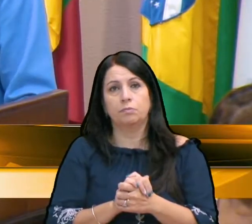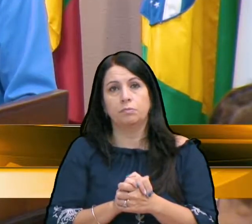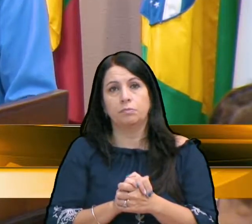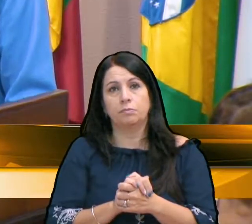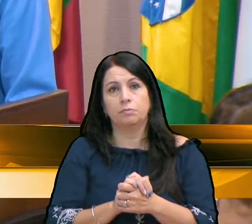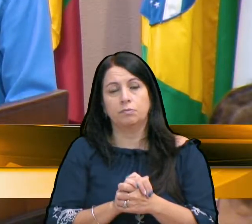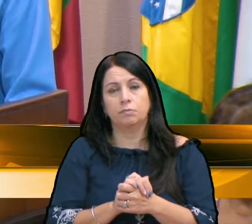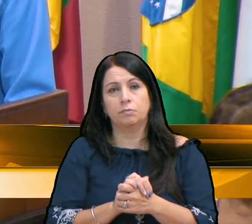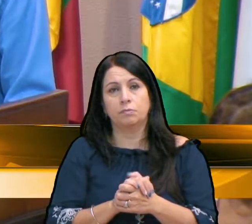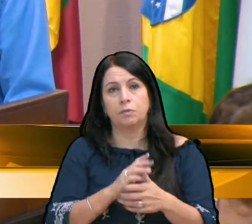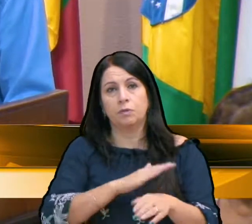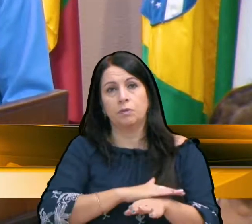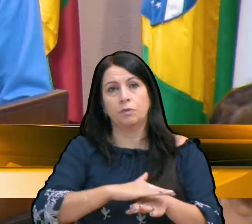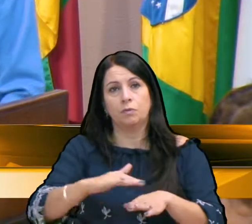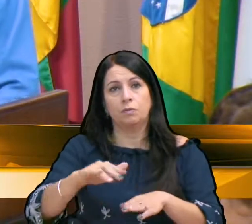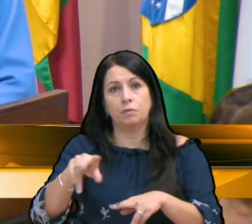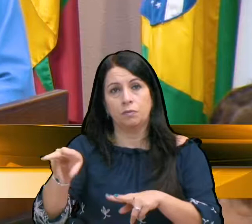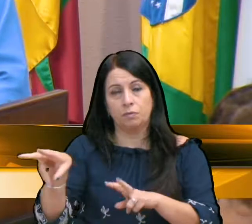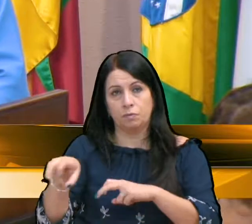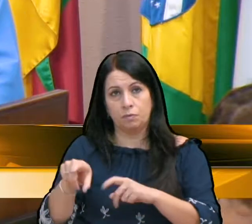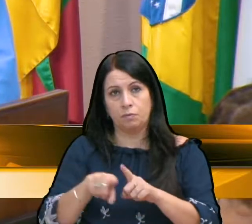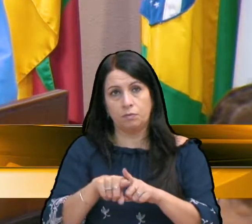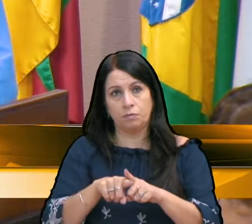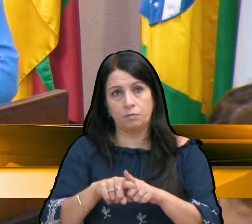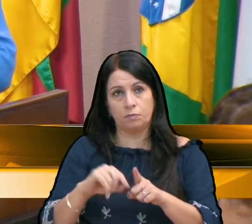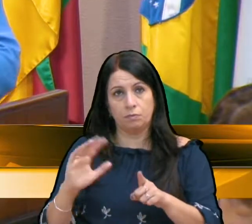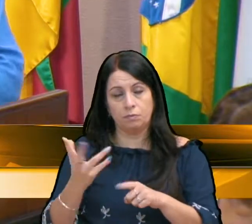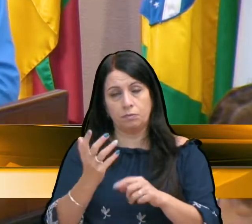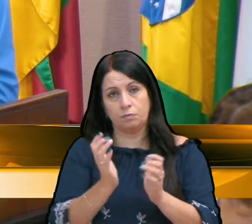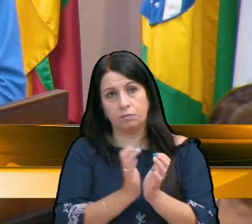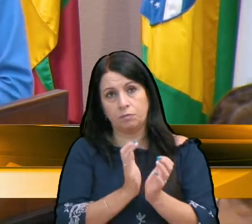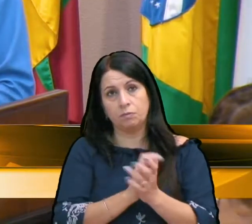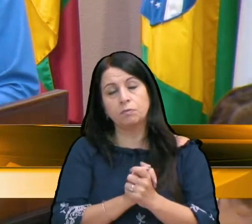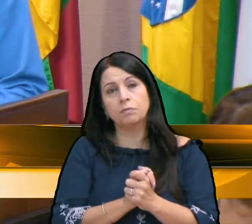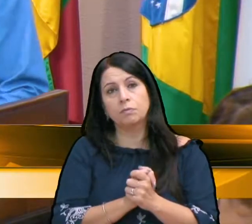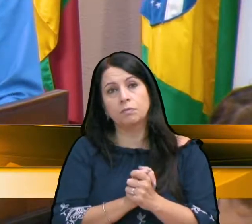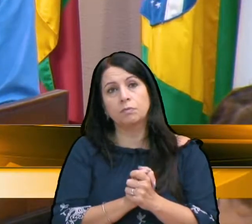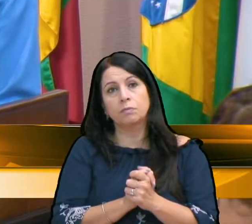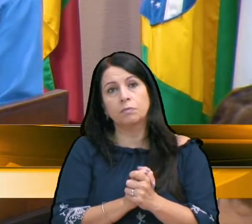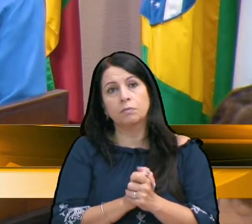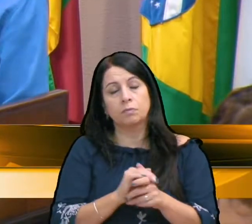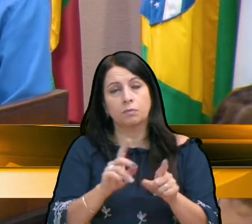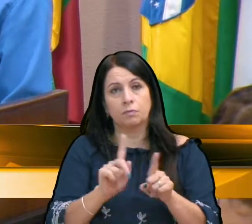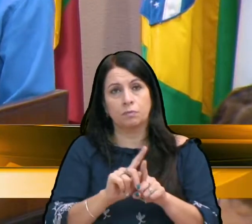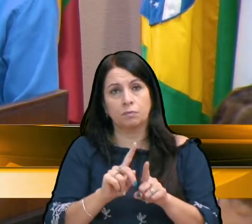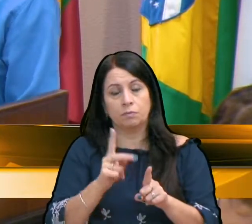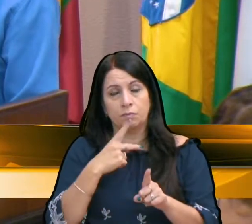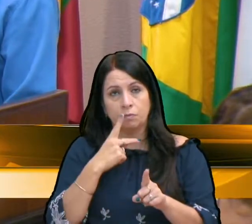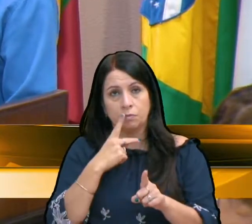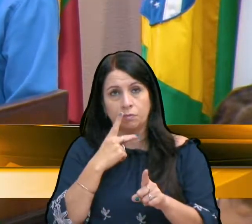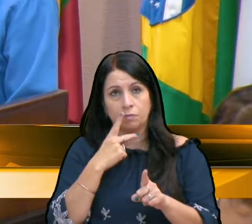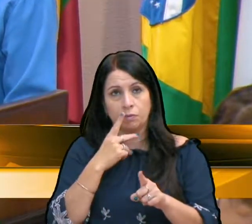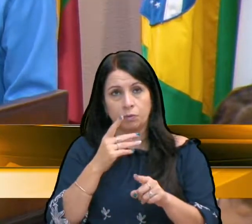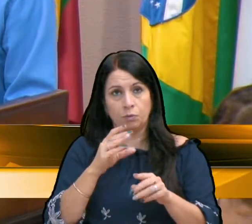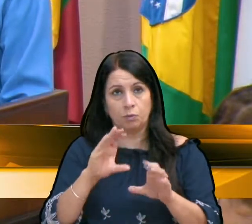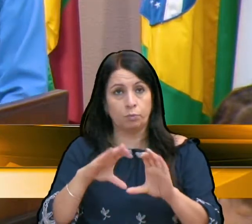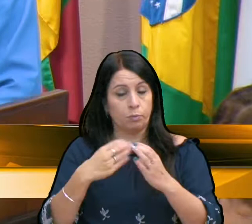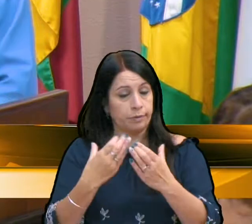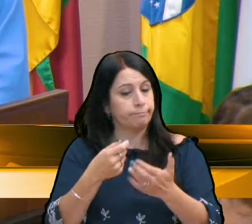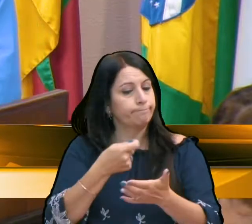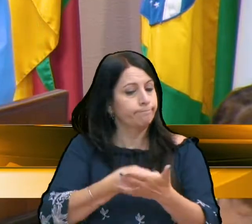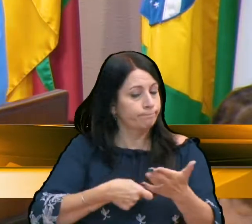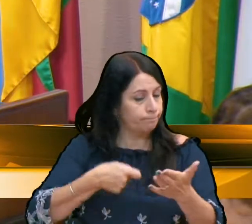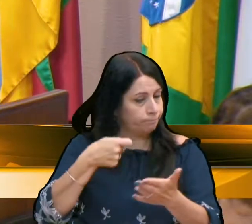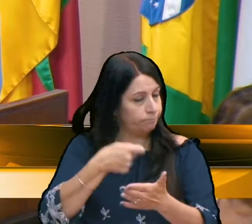nosso asfalto, também do nosso interior, novos colegas, também dizer que a comunidade nos cobra